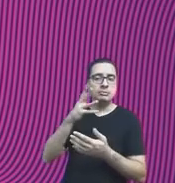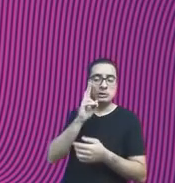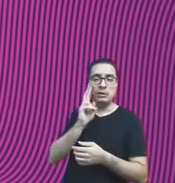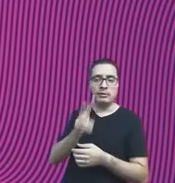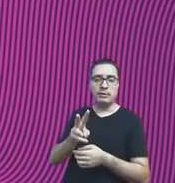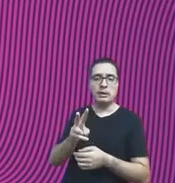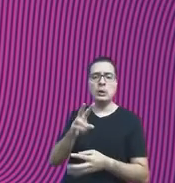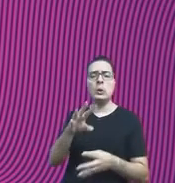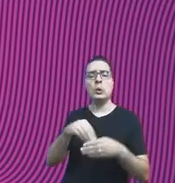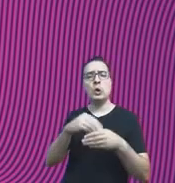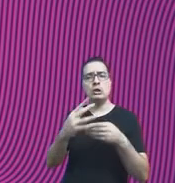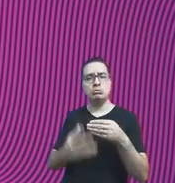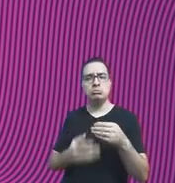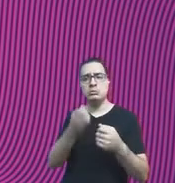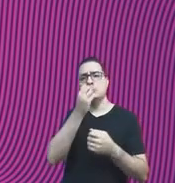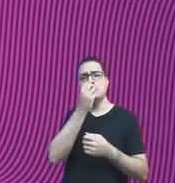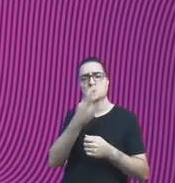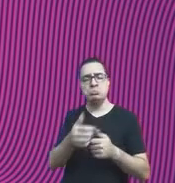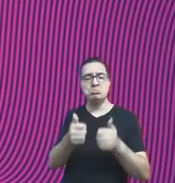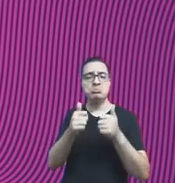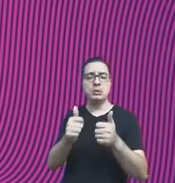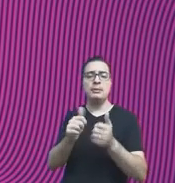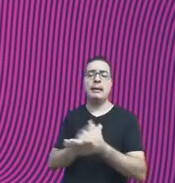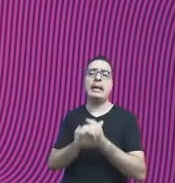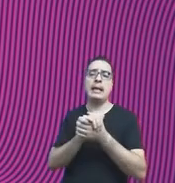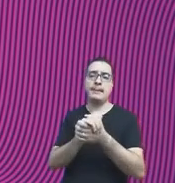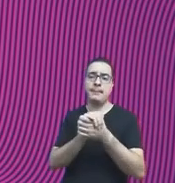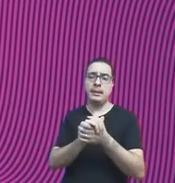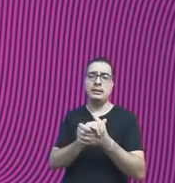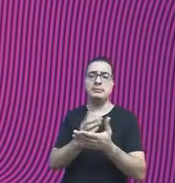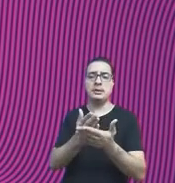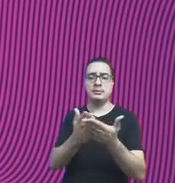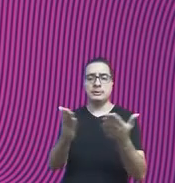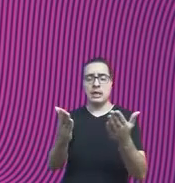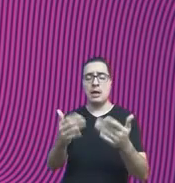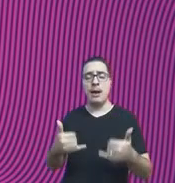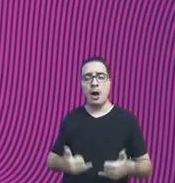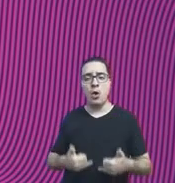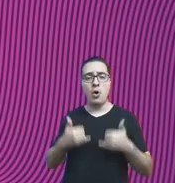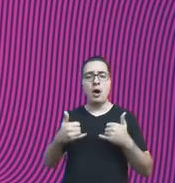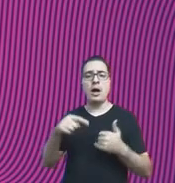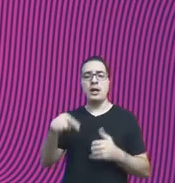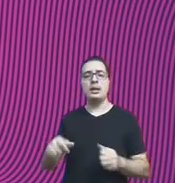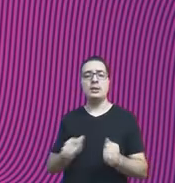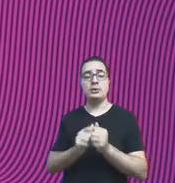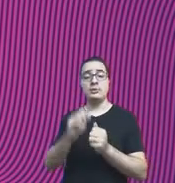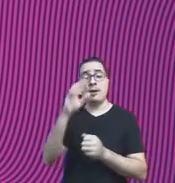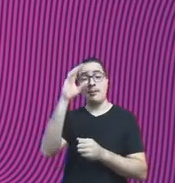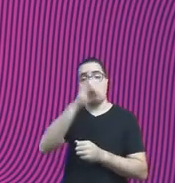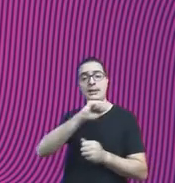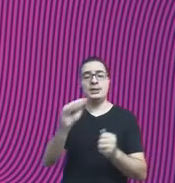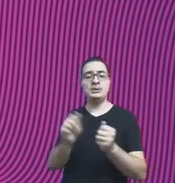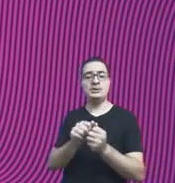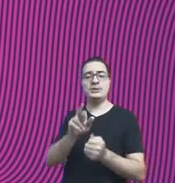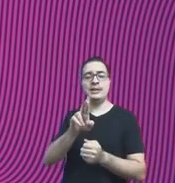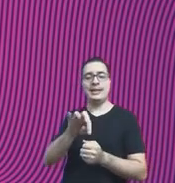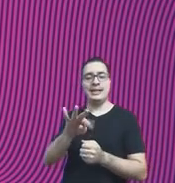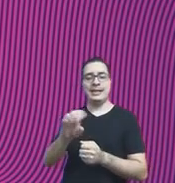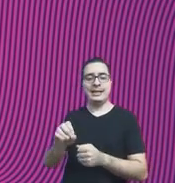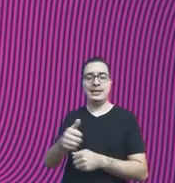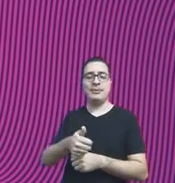bom. Realmente parabéns, é uma honra estar aqui. E agora vamos aprender com o Renato, que é o melhor do programa.